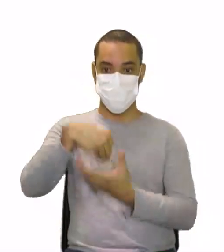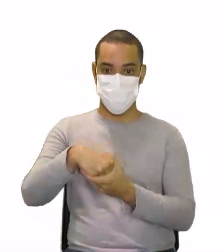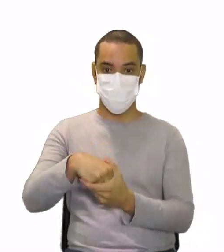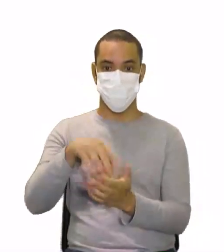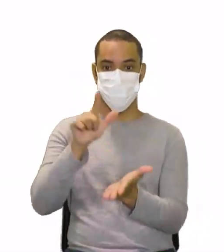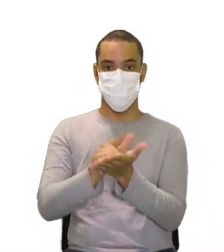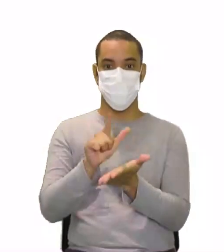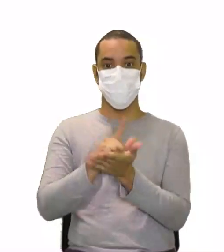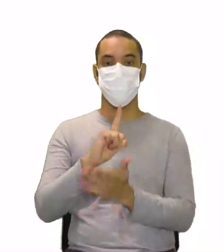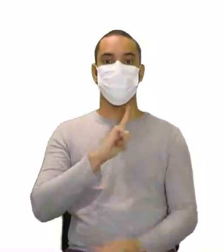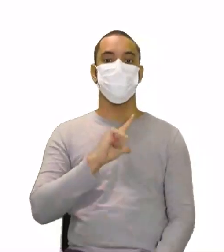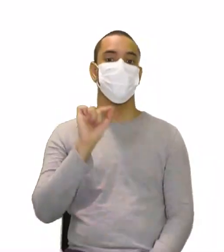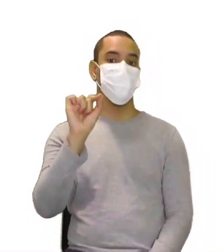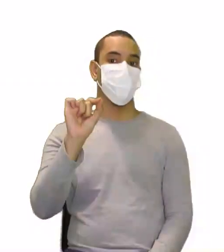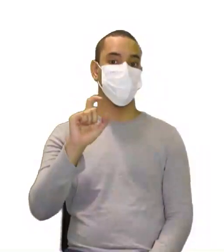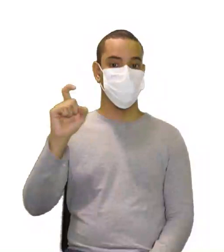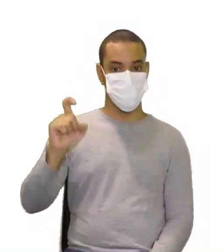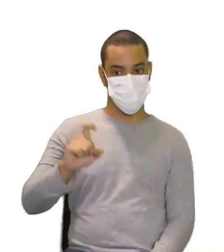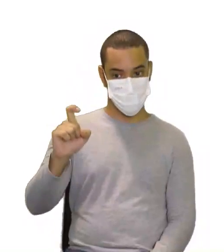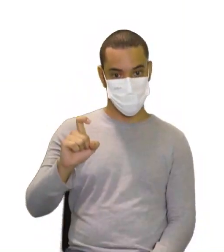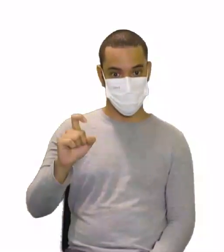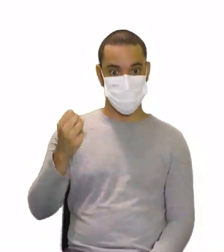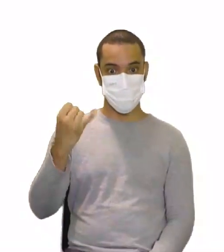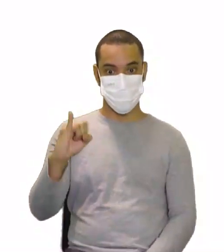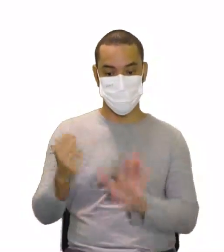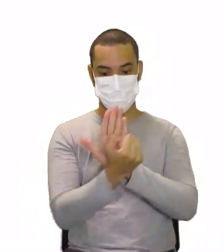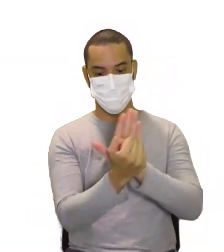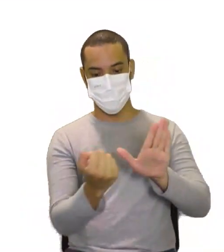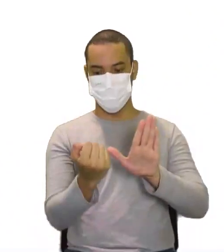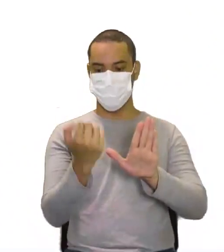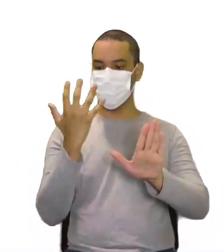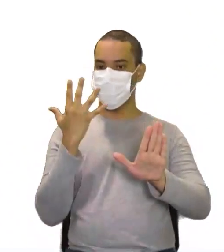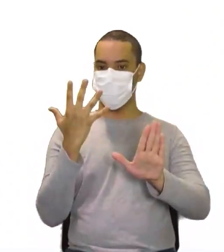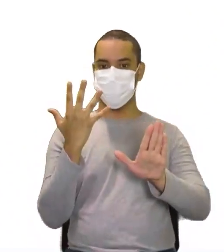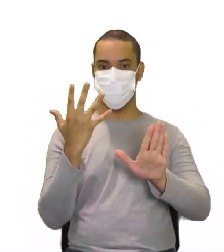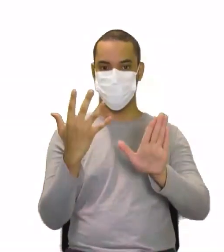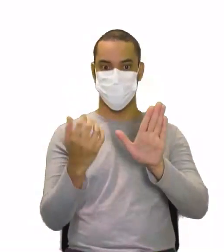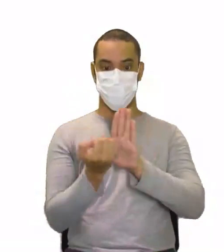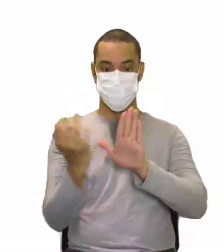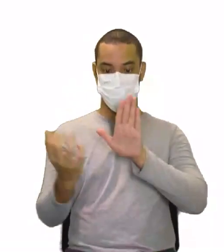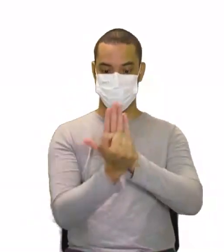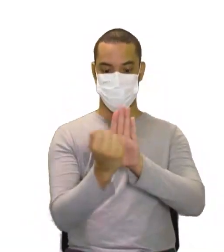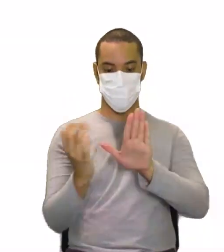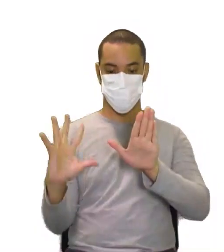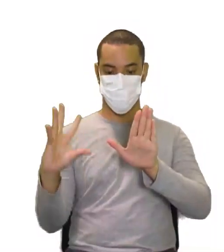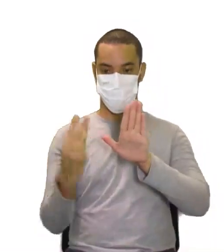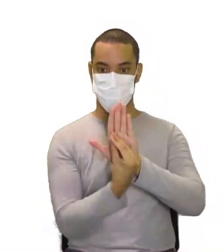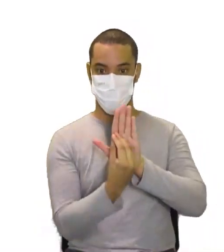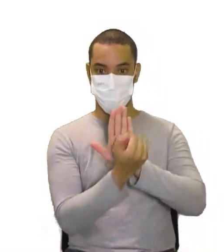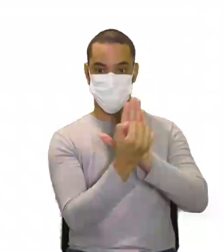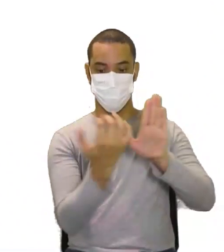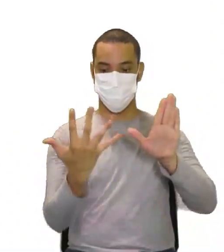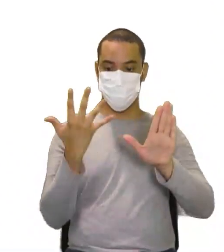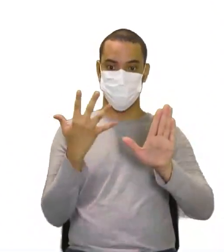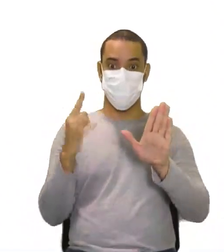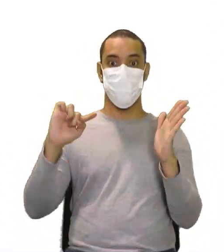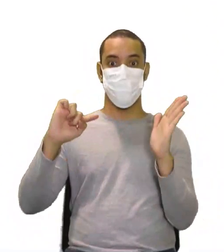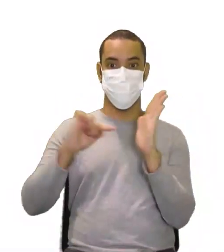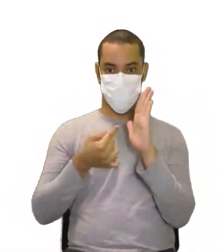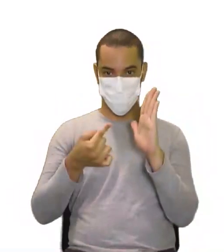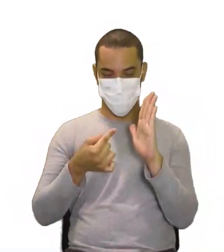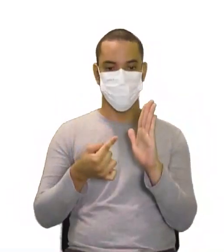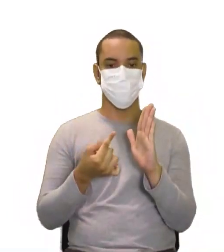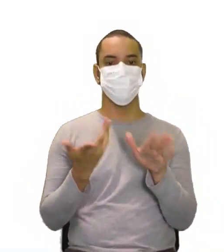papel, ele tem que ter o xizinho. Se fosse saindo, ou saindo da lousa, né, também, seria a pontinha. A largura